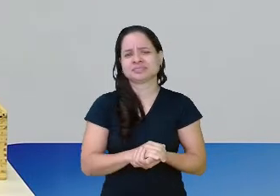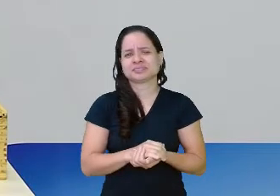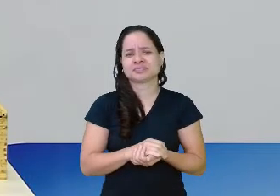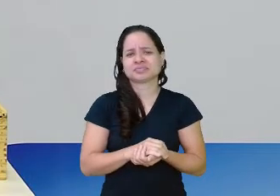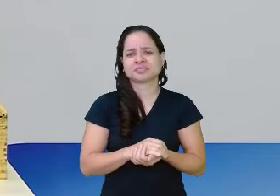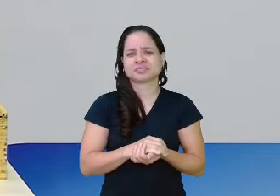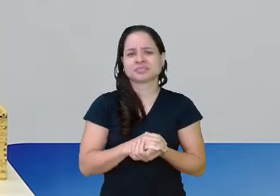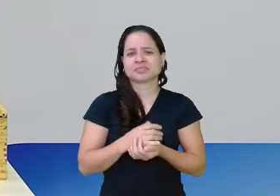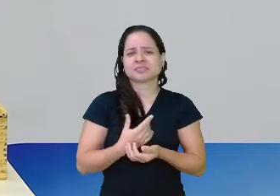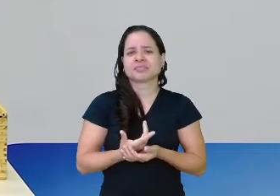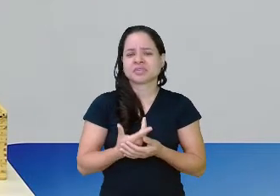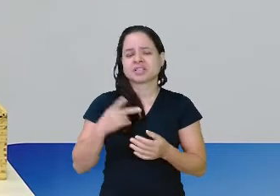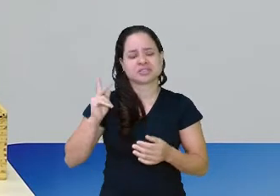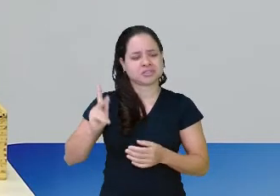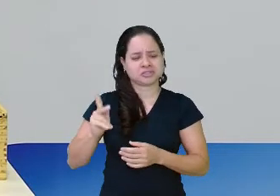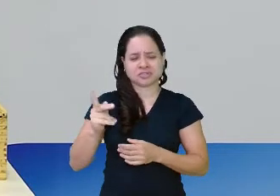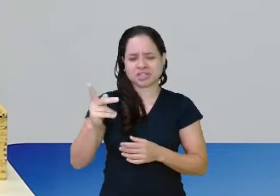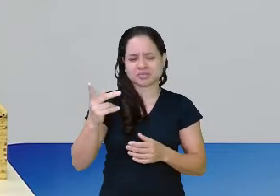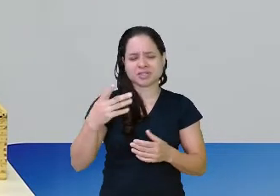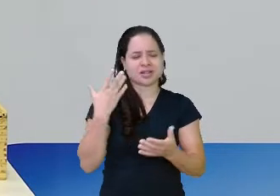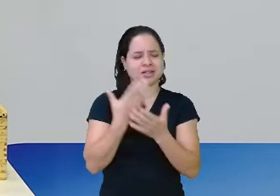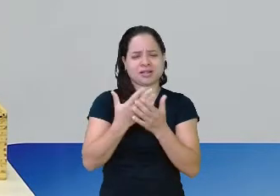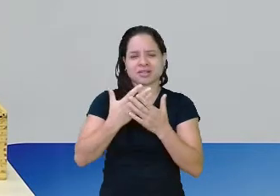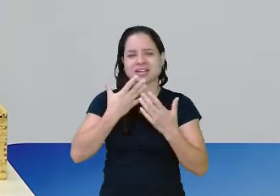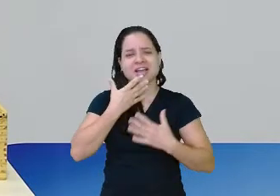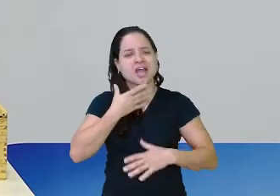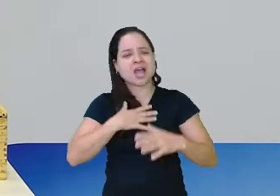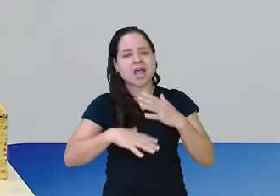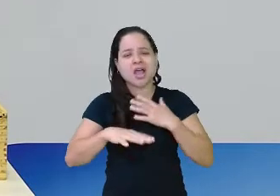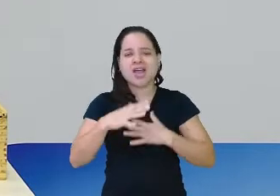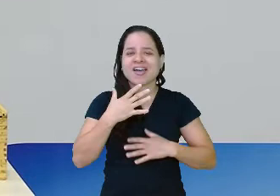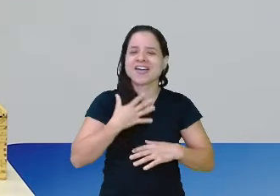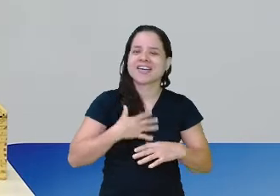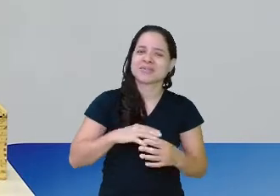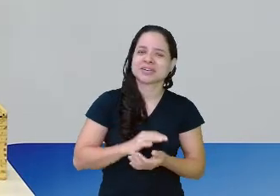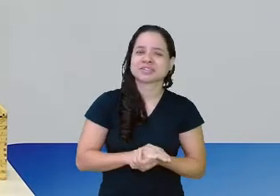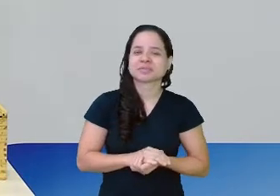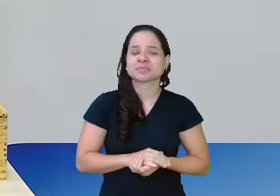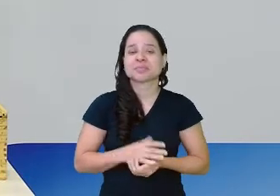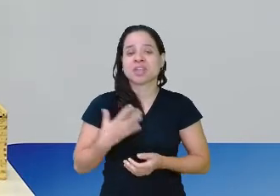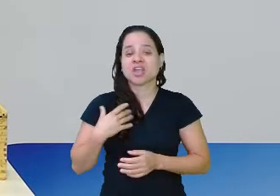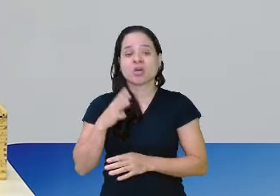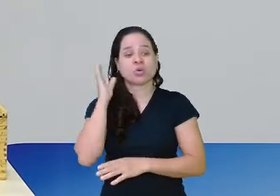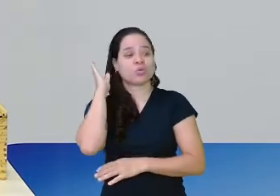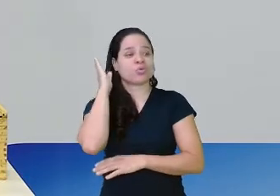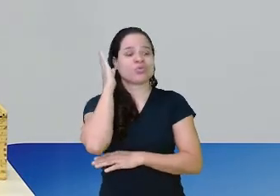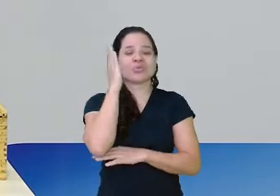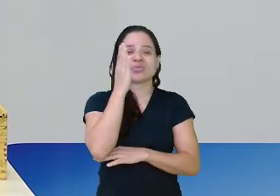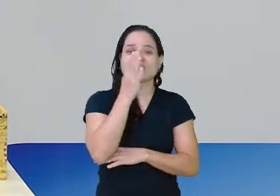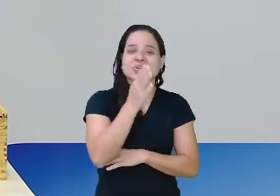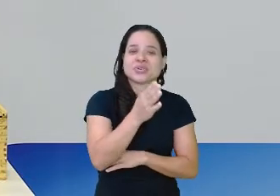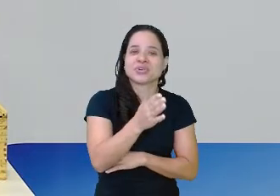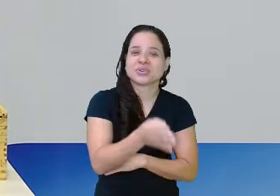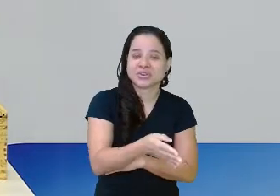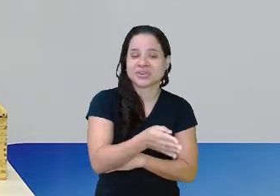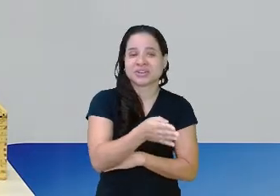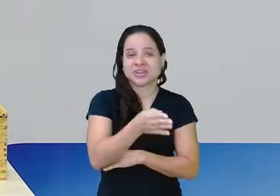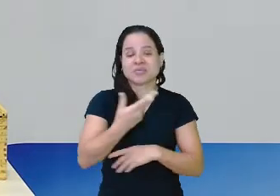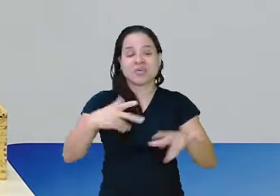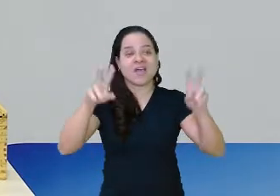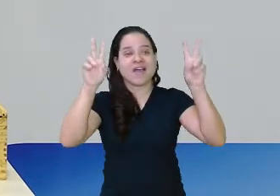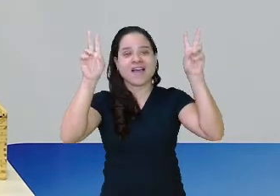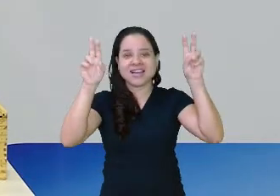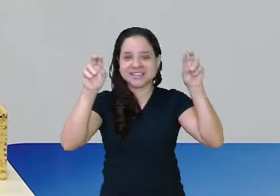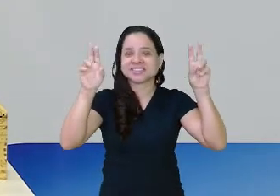canso de dizer isso. Fica tranquilo, fica tranquila. E eu já vou diretamente para o nosso